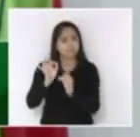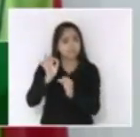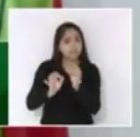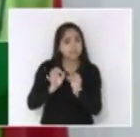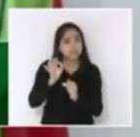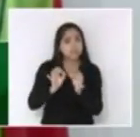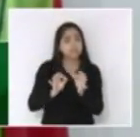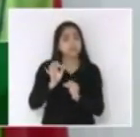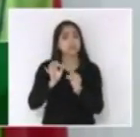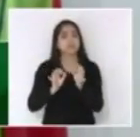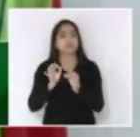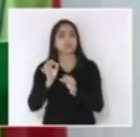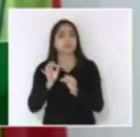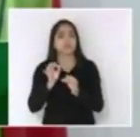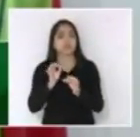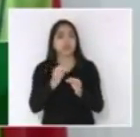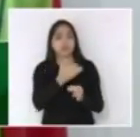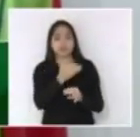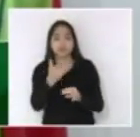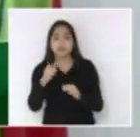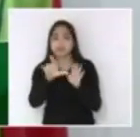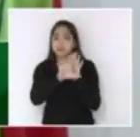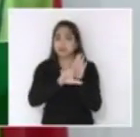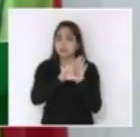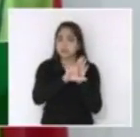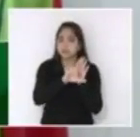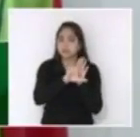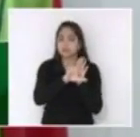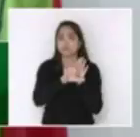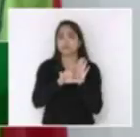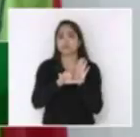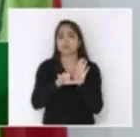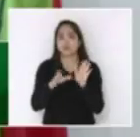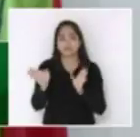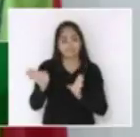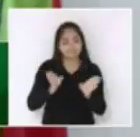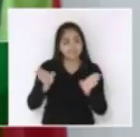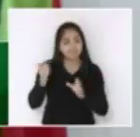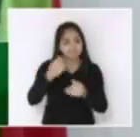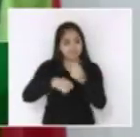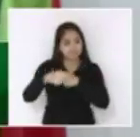chão dessas casas de leis. Num momento de agravamento de crise econômica e